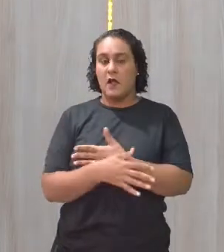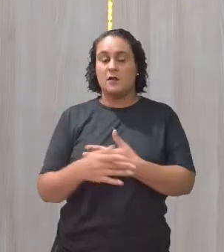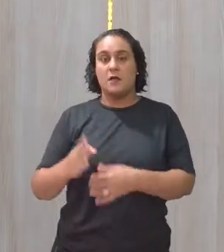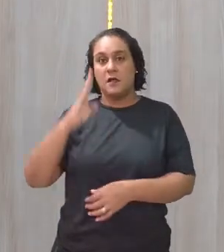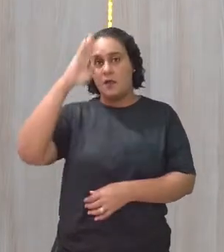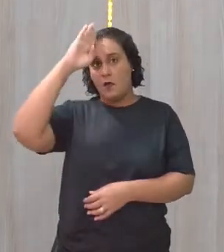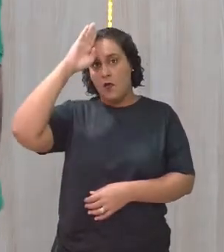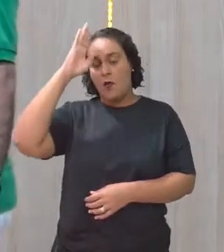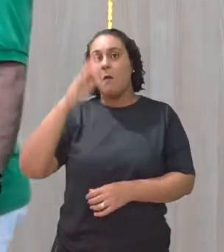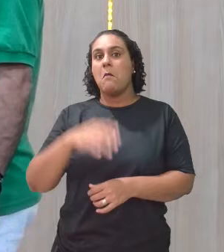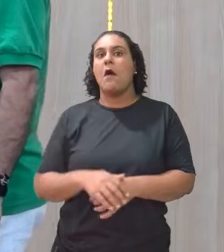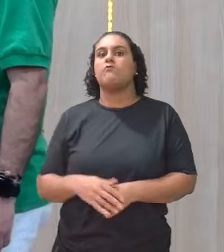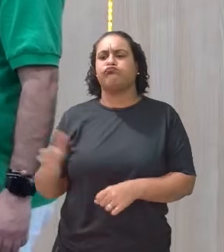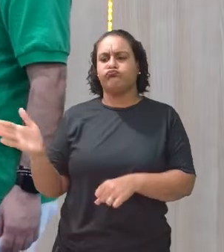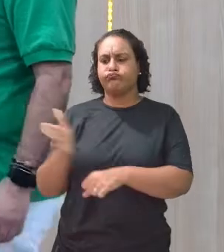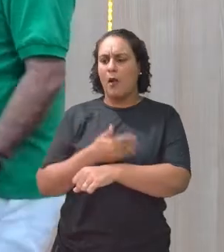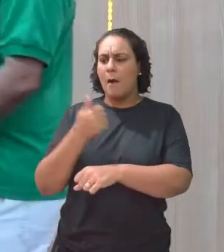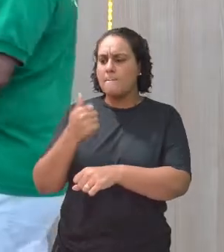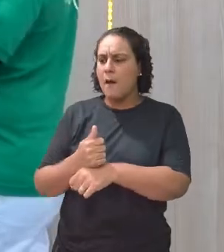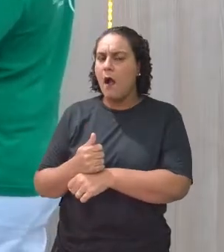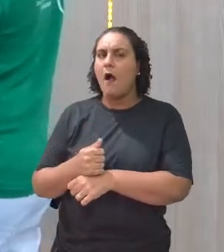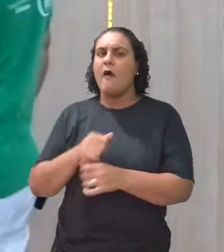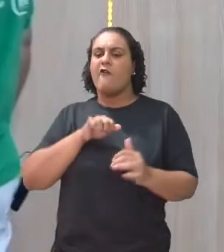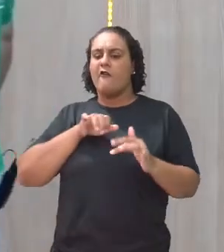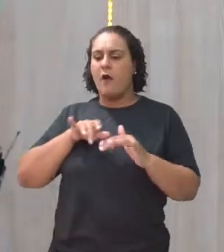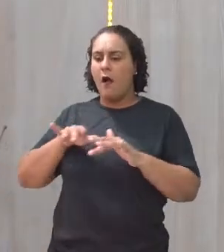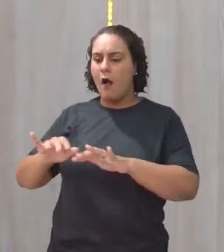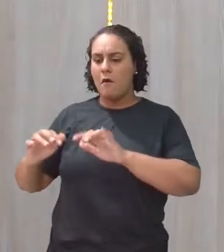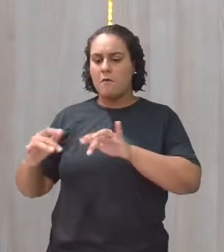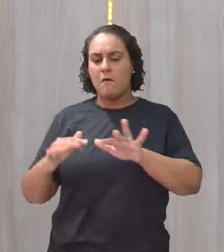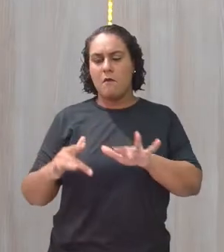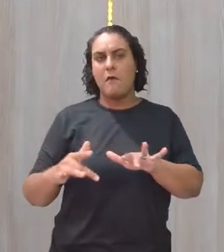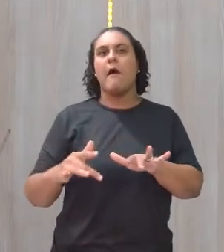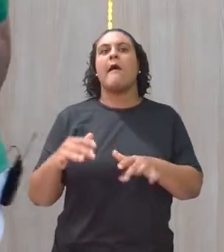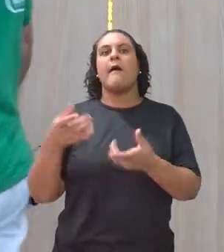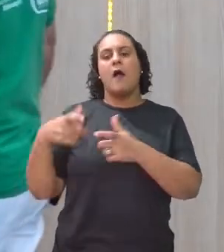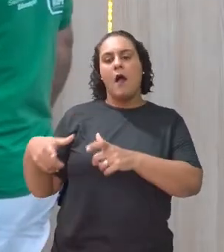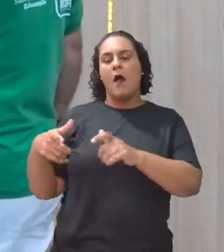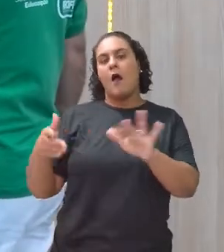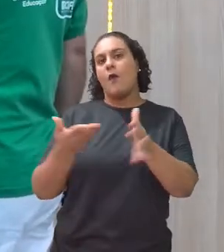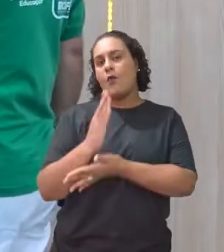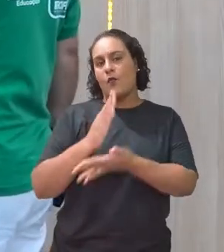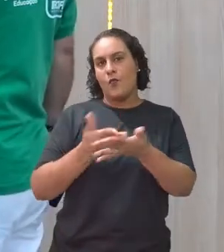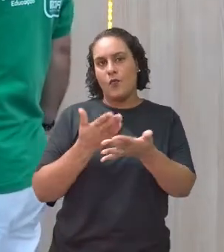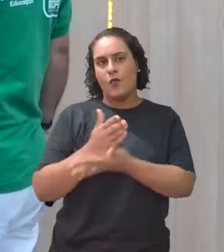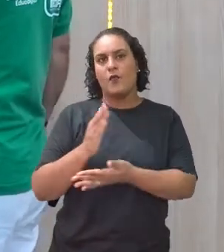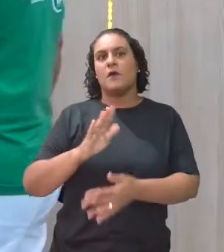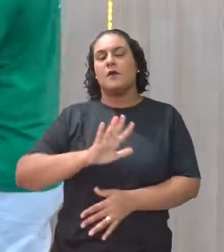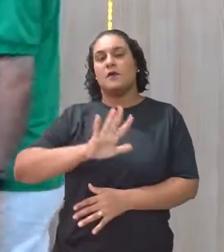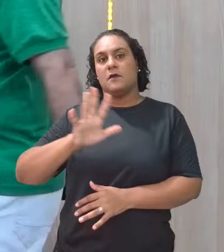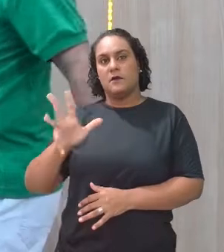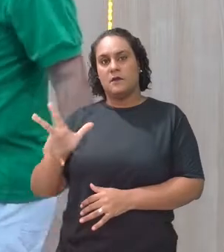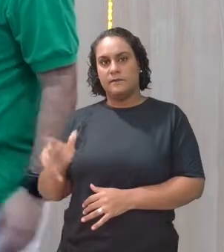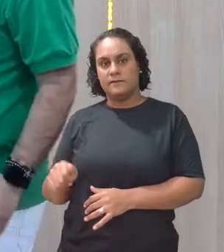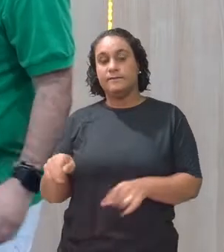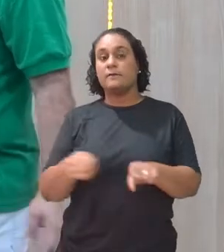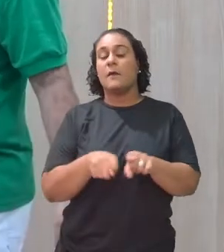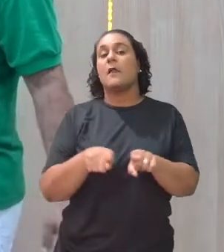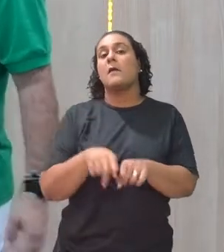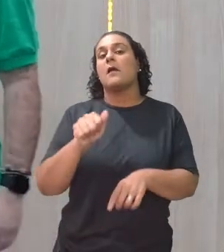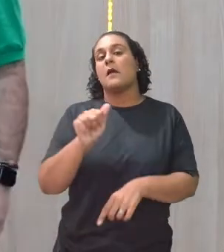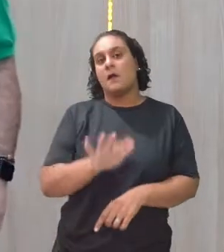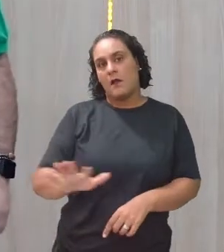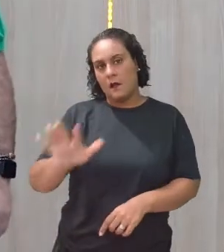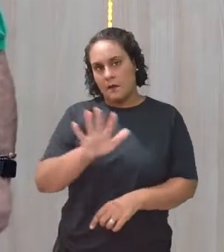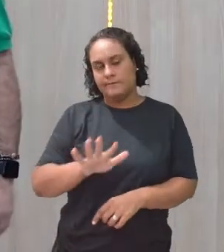isso, chegando a territórios, né, da África e da Ásia. Vejam, aqui, ó,